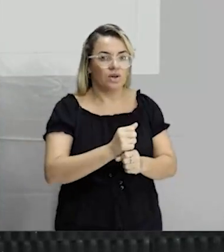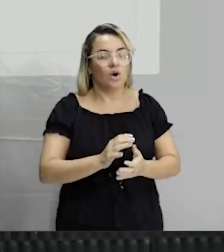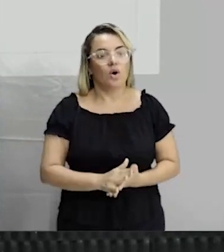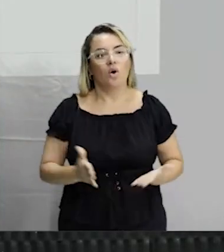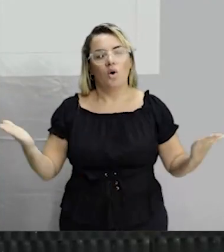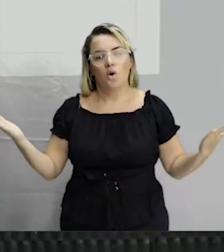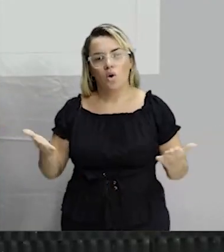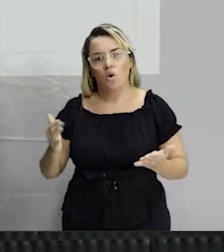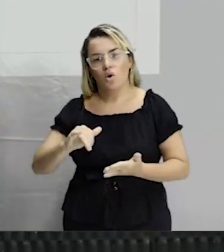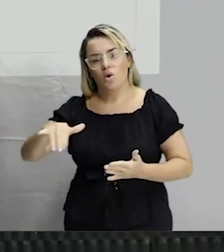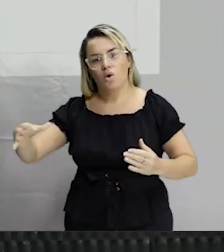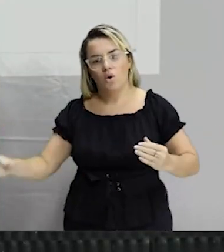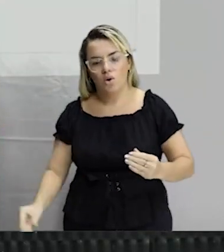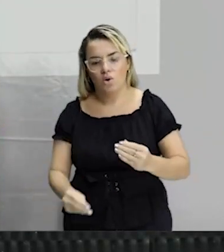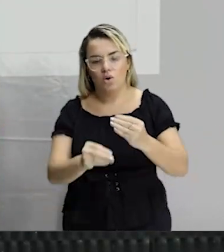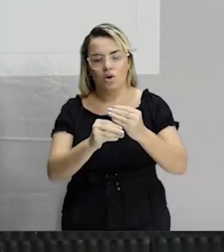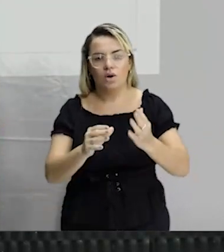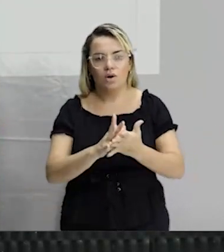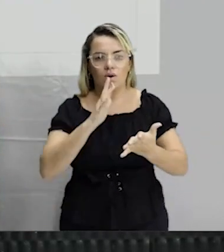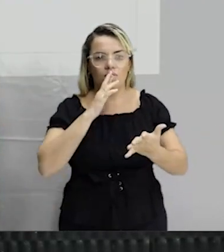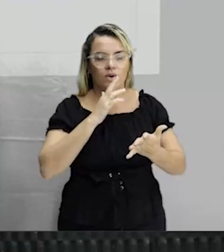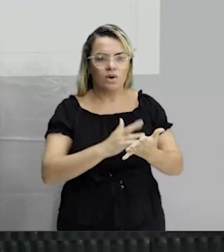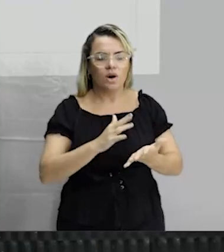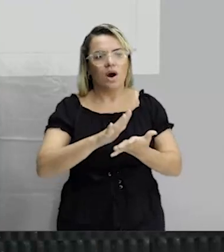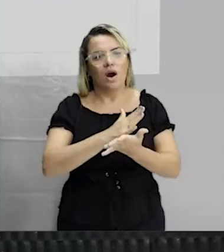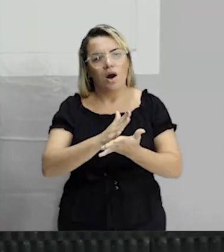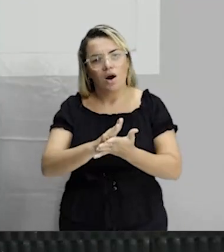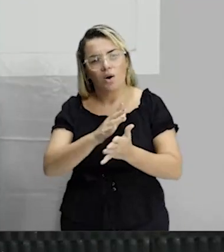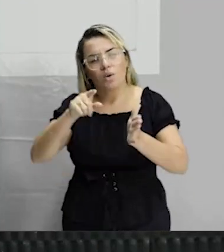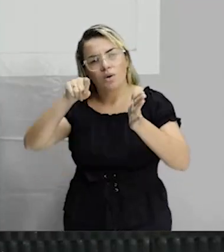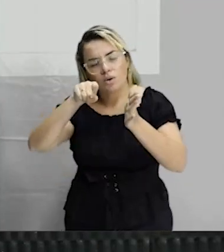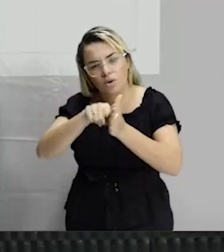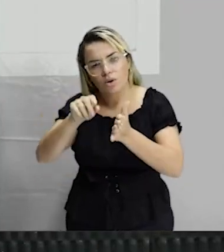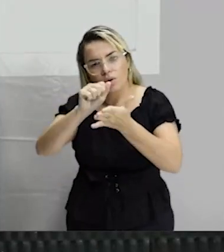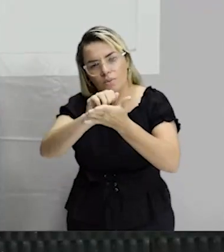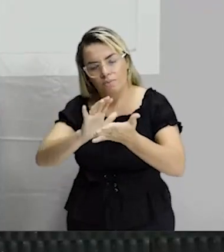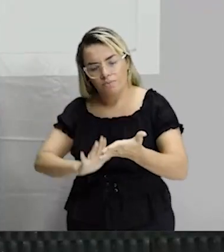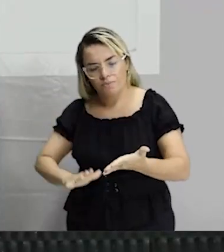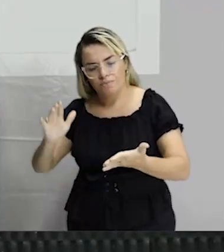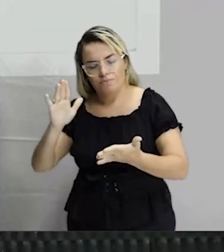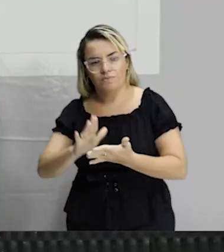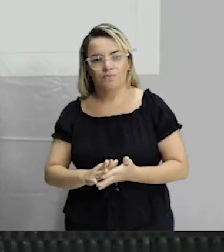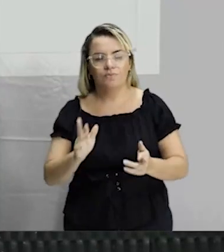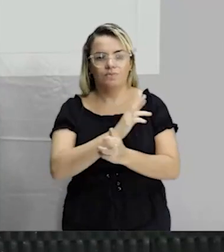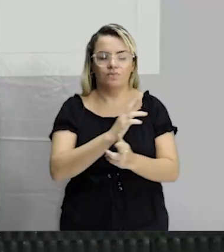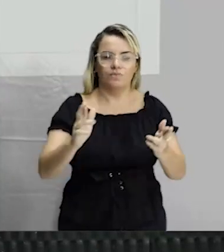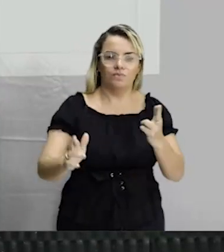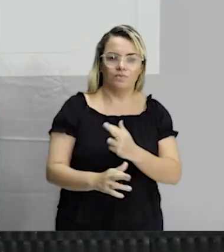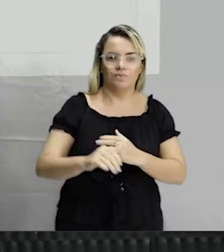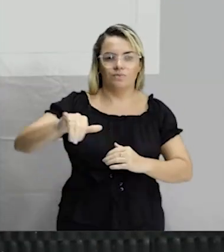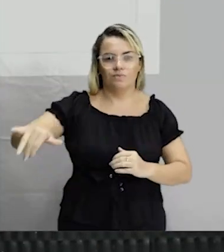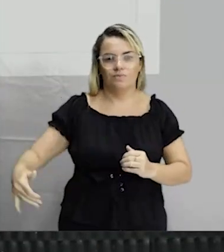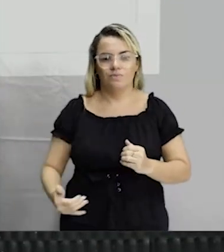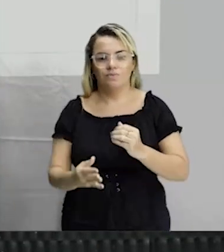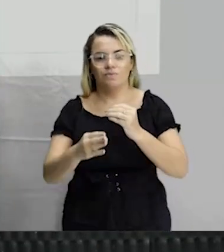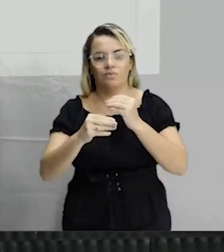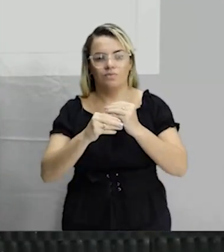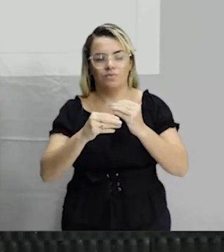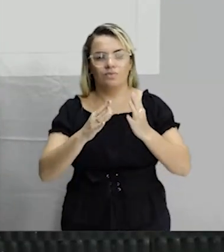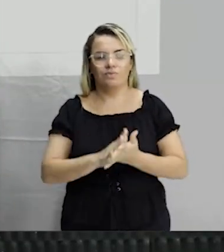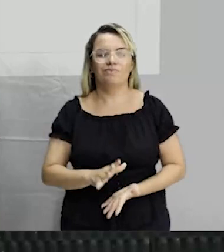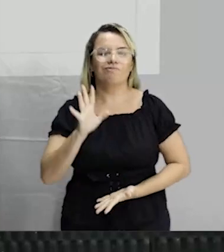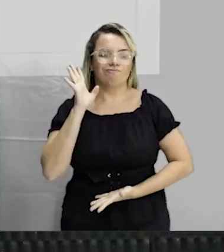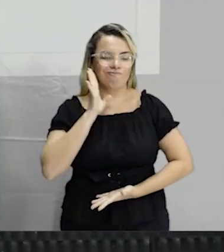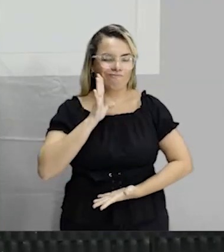composto, né, mostrou a fórmula, a gente vai resolver alguns problemas, né, resolver exercícios envolvendo juro composto. Beleza, galera?